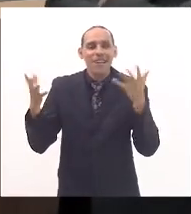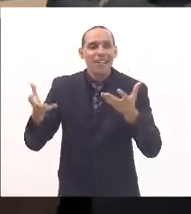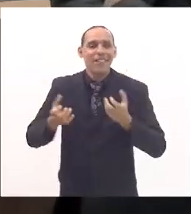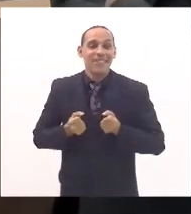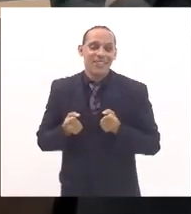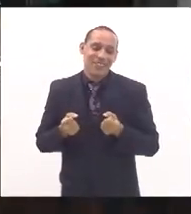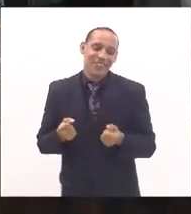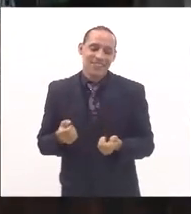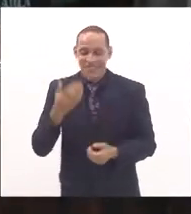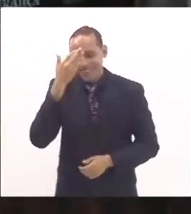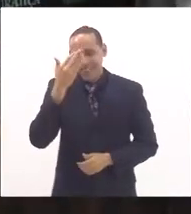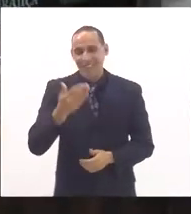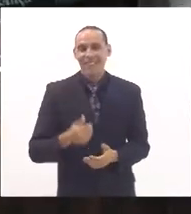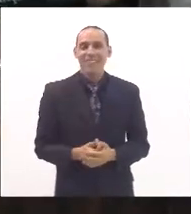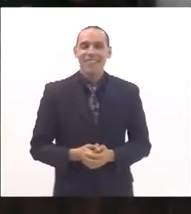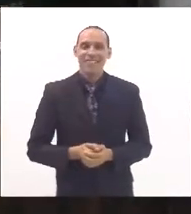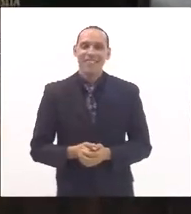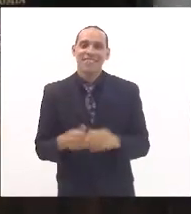presidente.